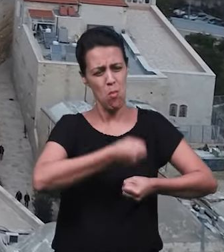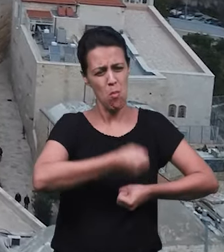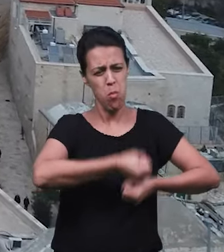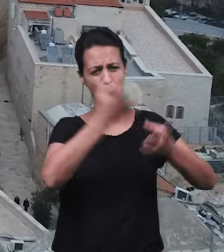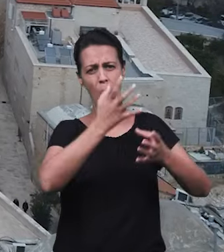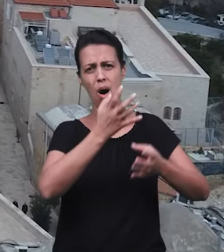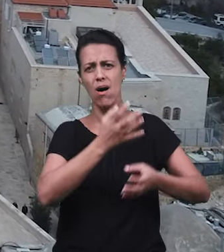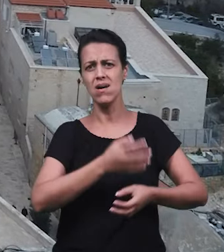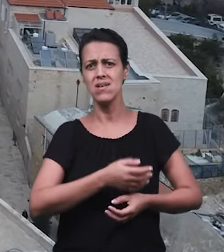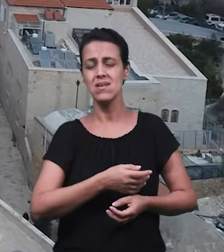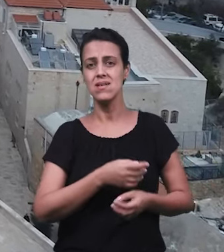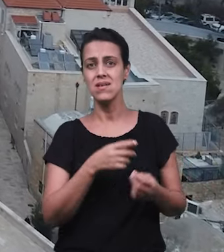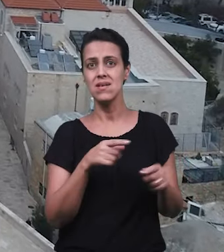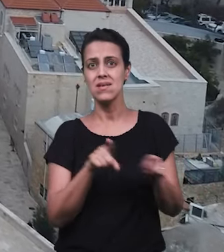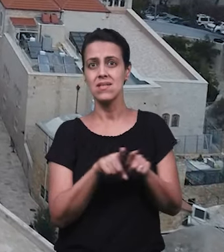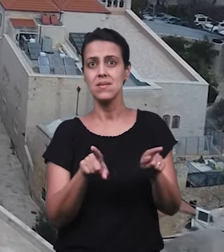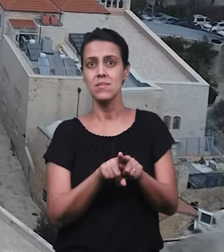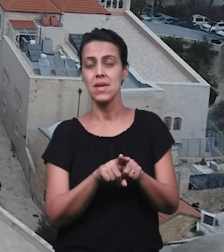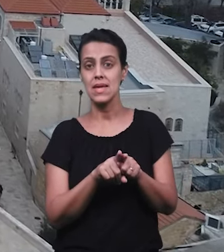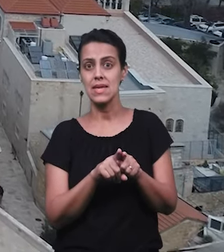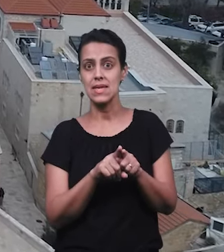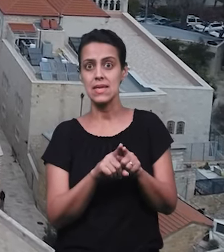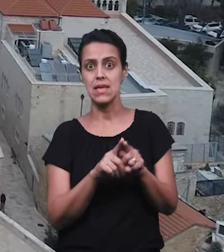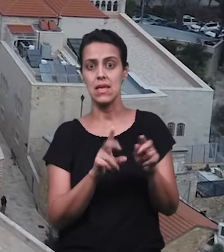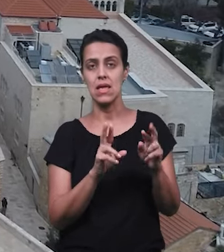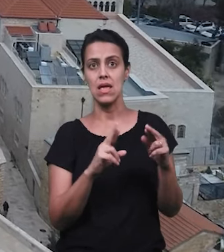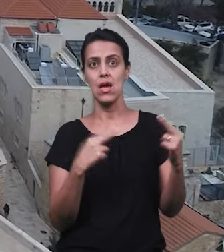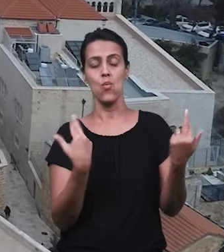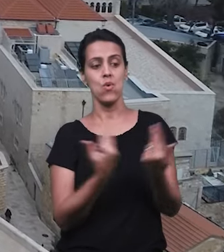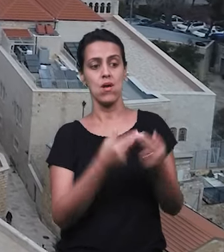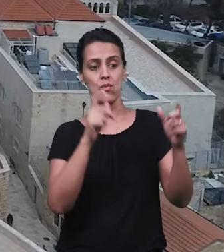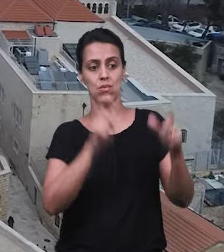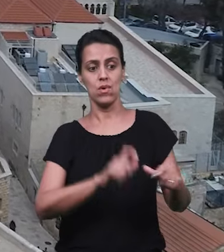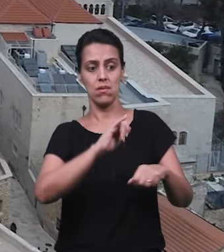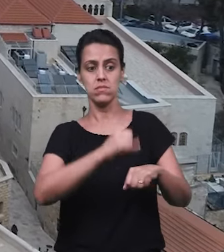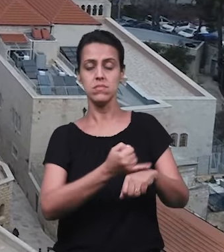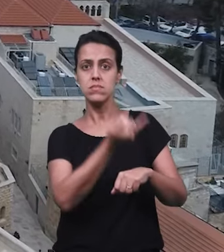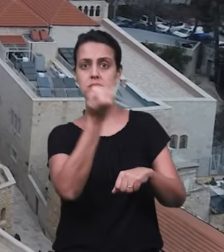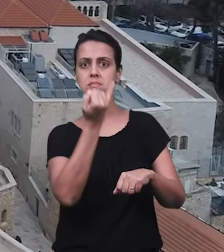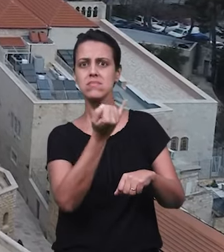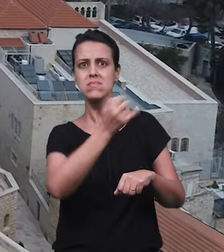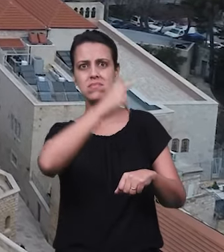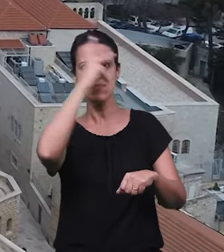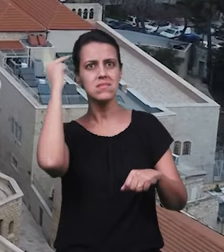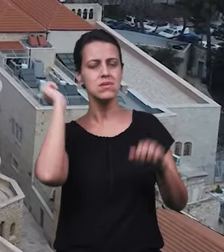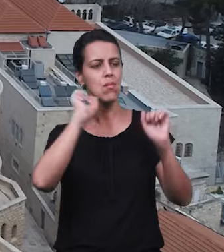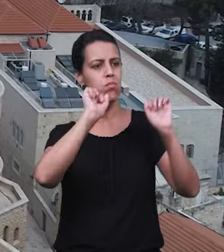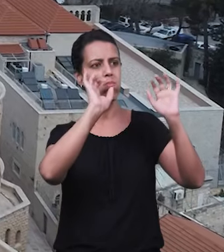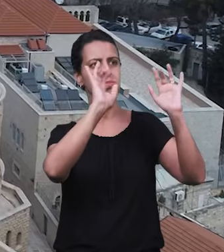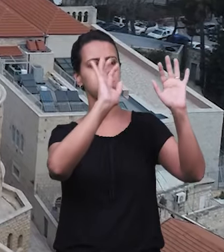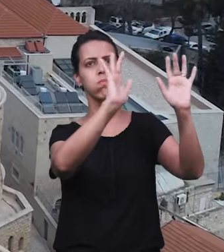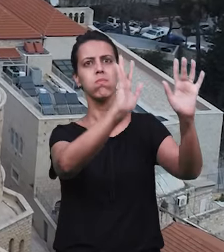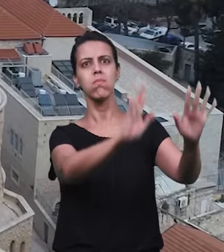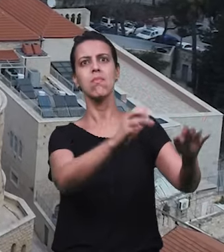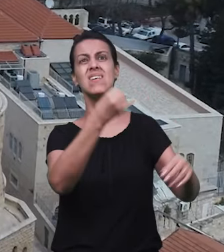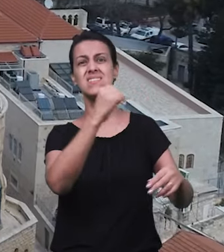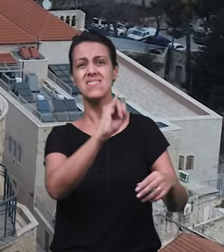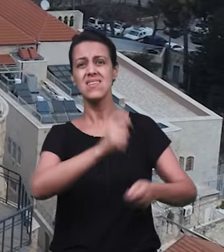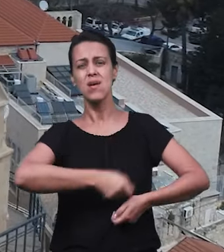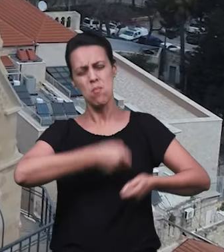lado, fazer reunião em Tel Aviv, em Jerusalém, milhares de pessoas, e se sai uma bomba de